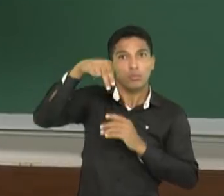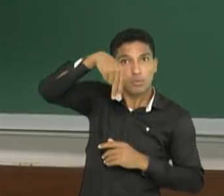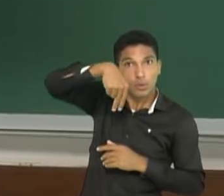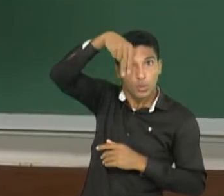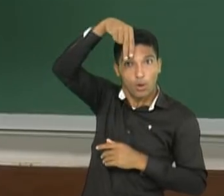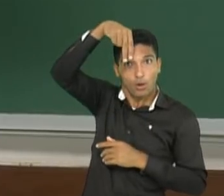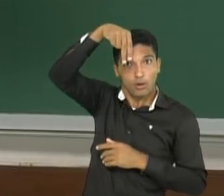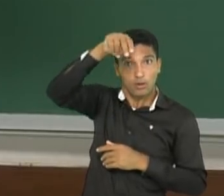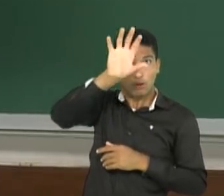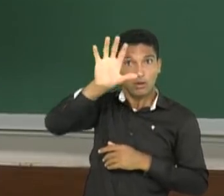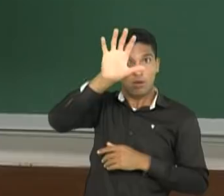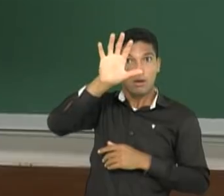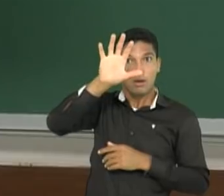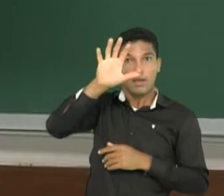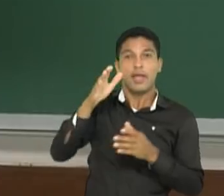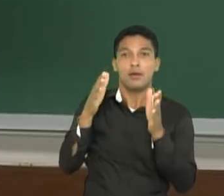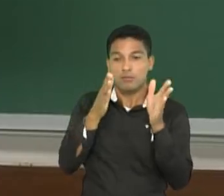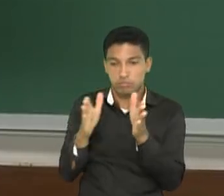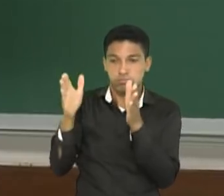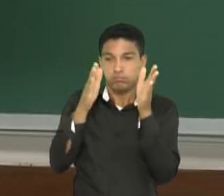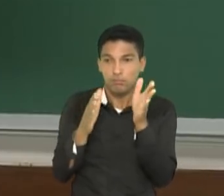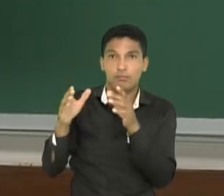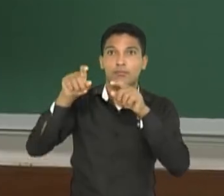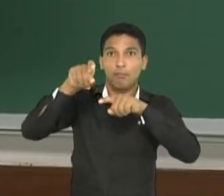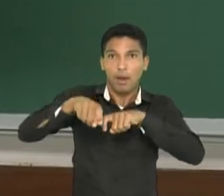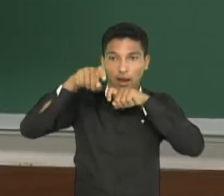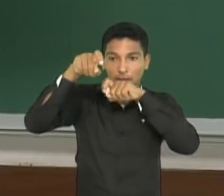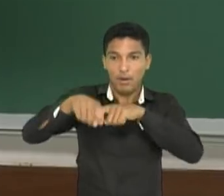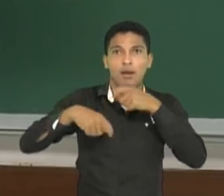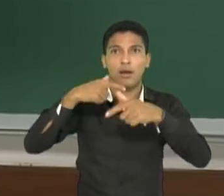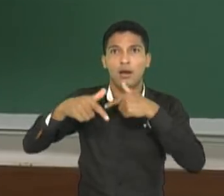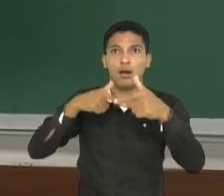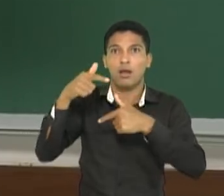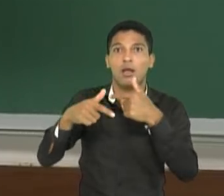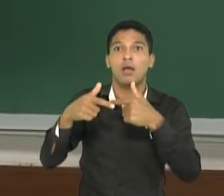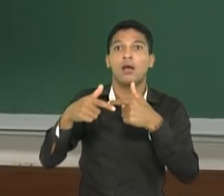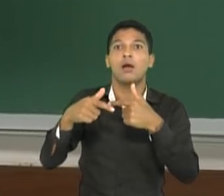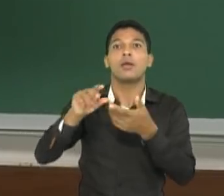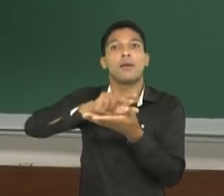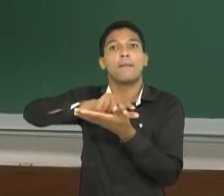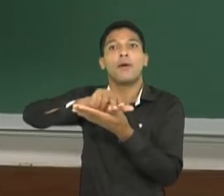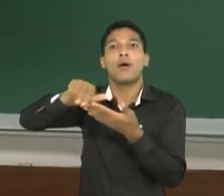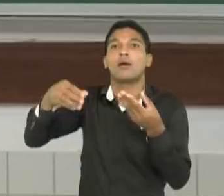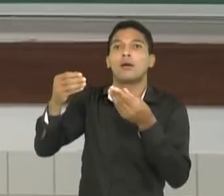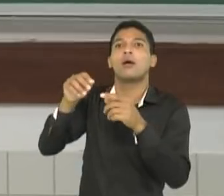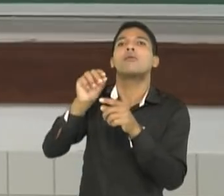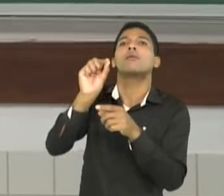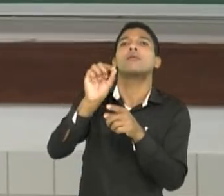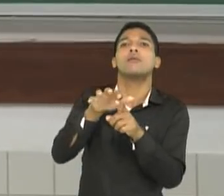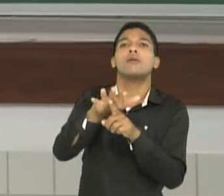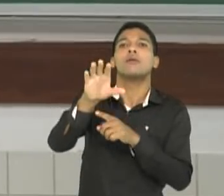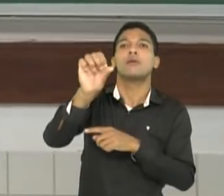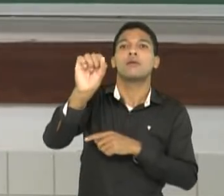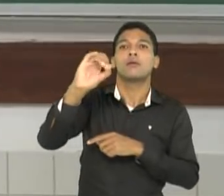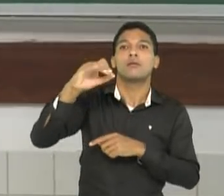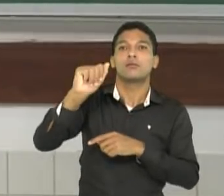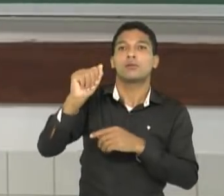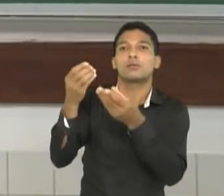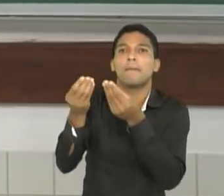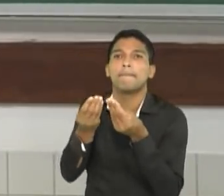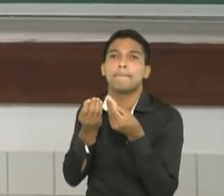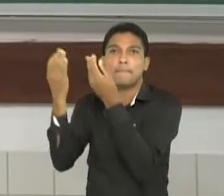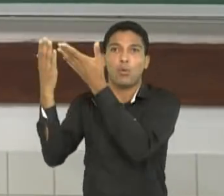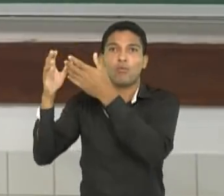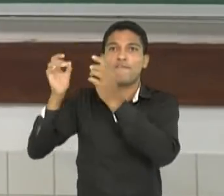exportação, destinados para exportação, certo? E é bastante difundida, mas existe um detalhe importante para